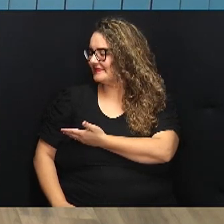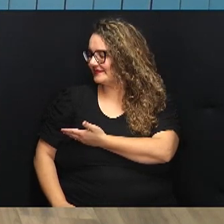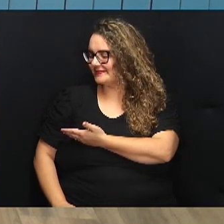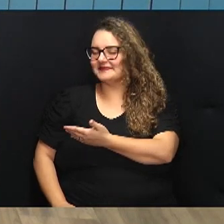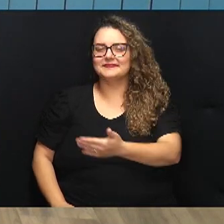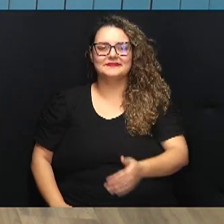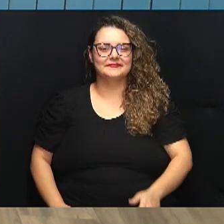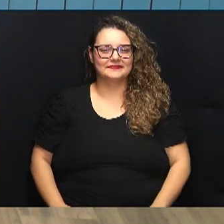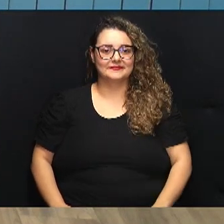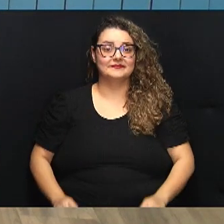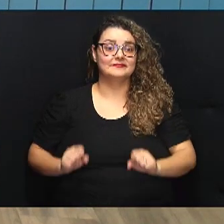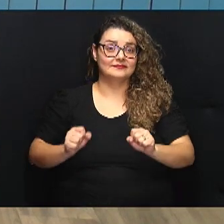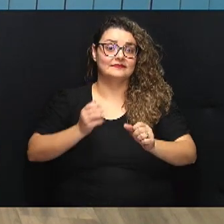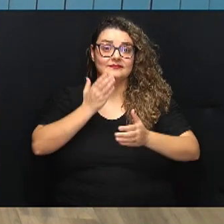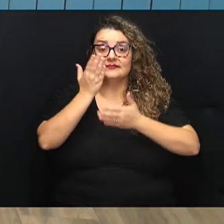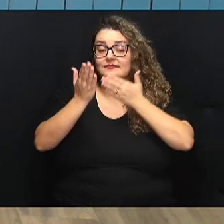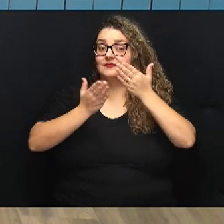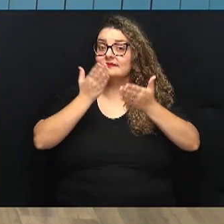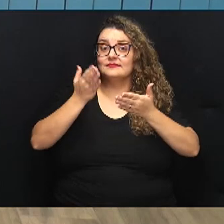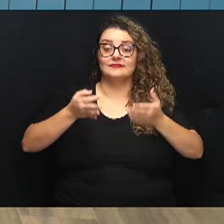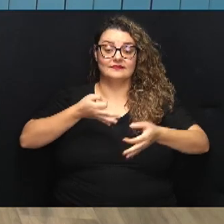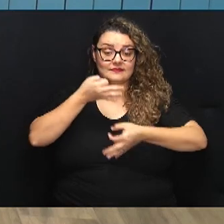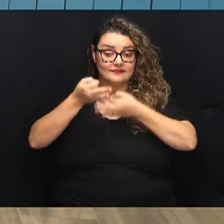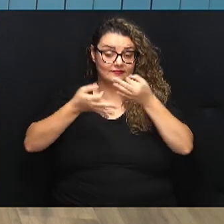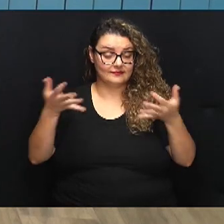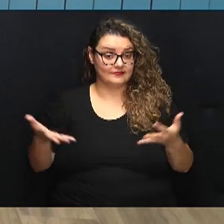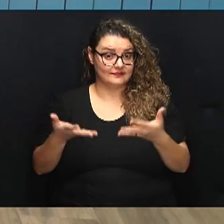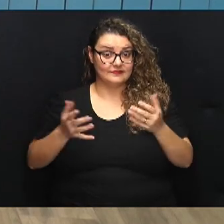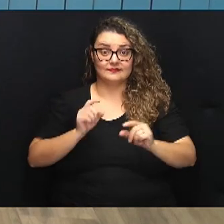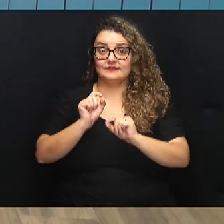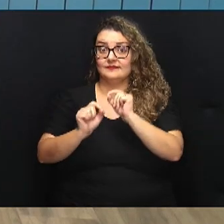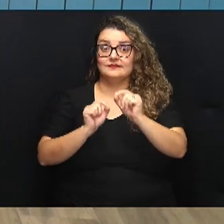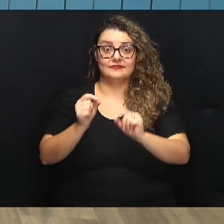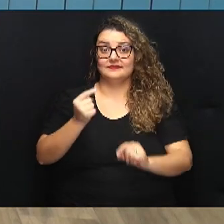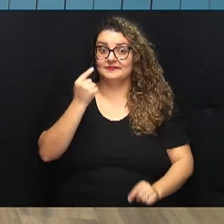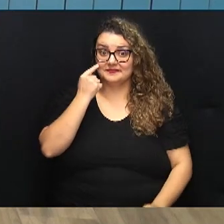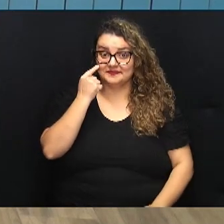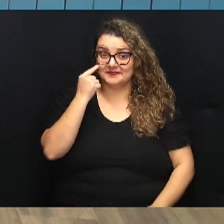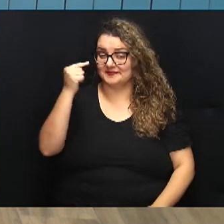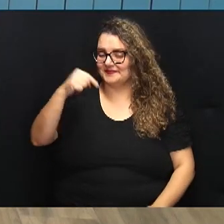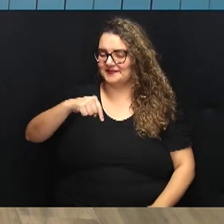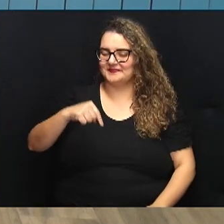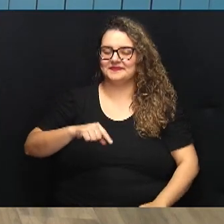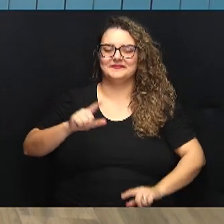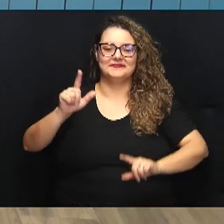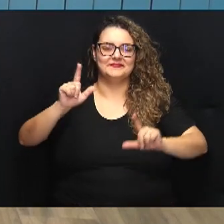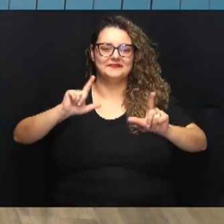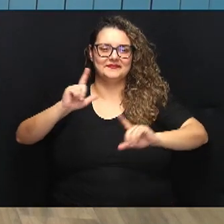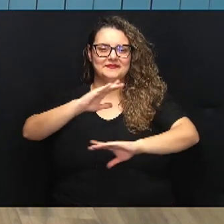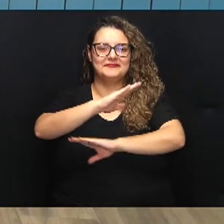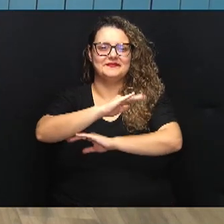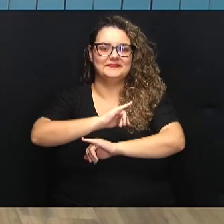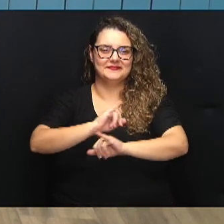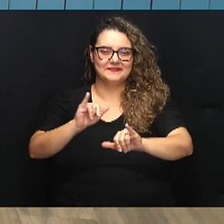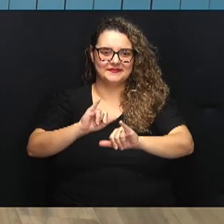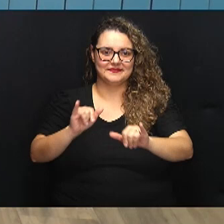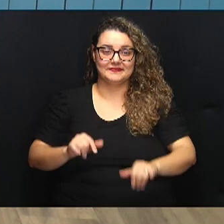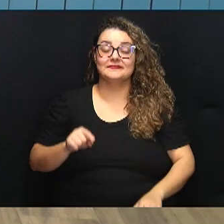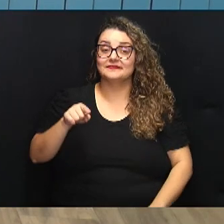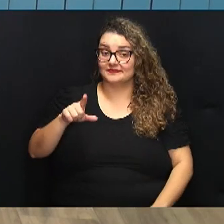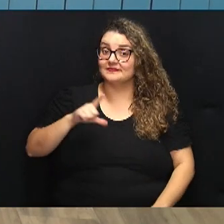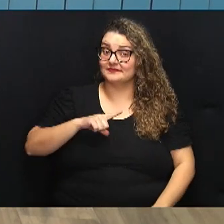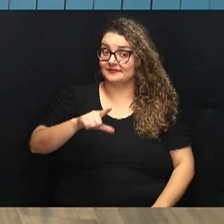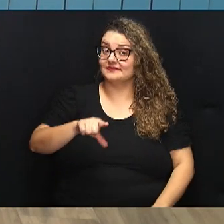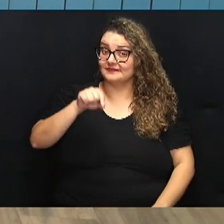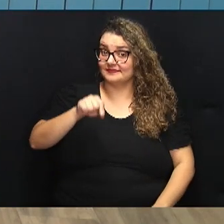978293776 e aí você pode mandar o seu elogio, uma crítica construtiva, o que você quer assistir aqui no nosso telejornal. E você tem a